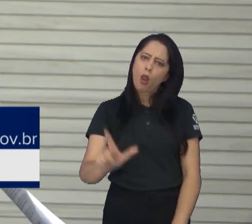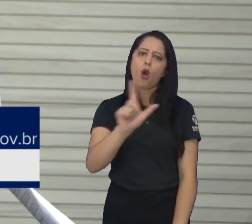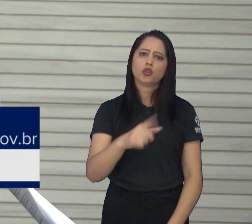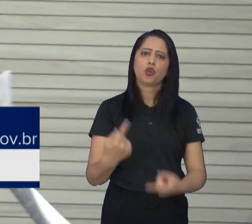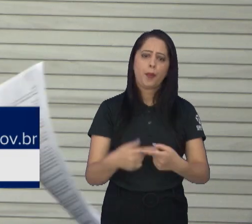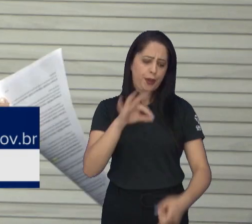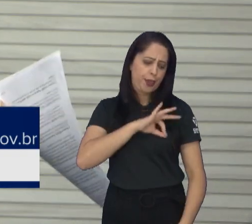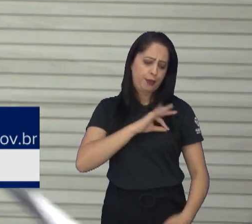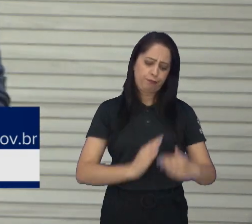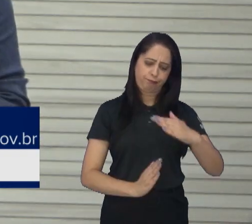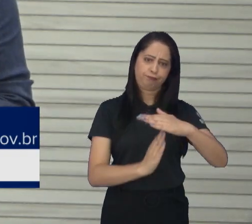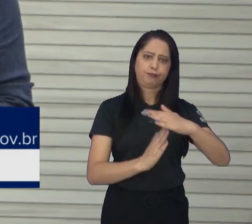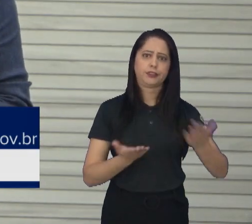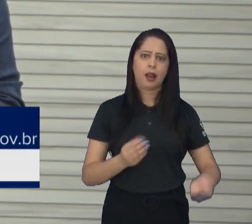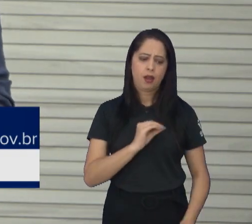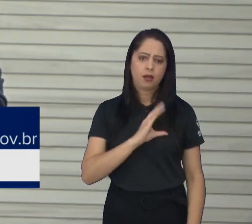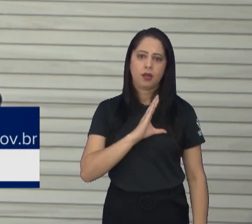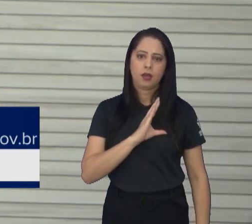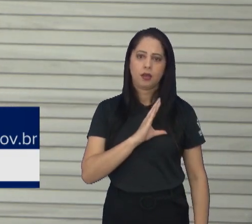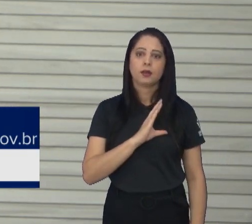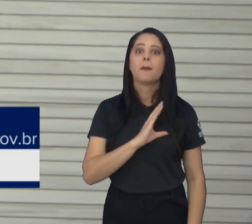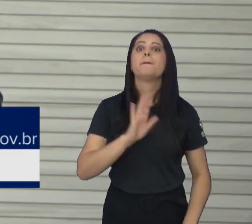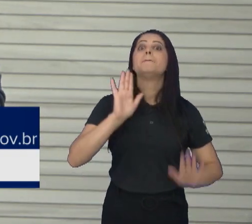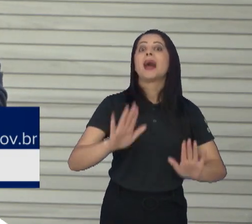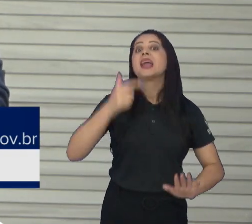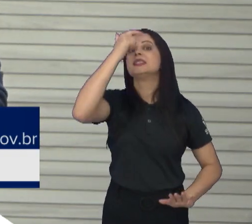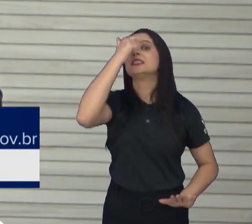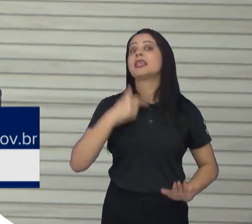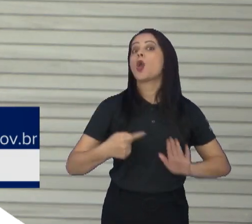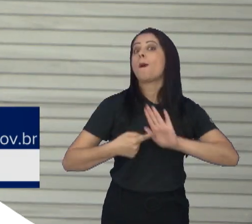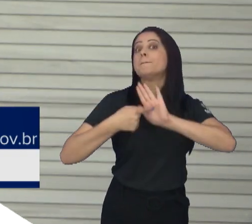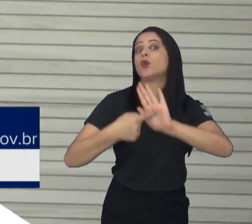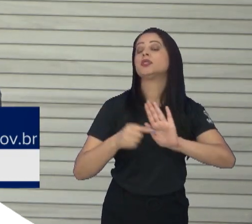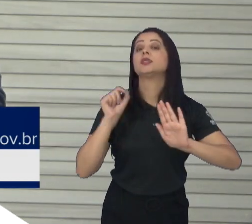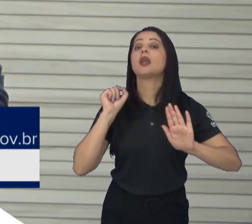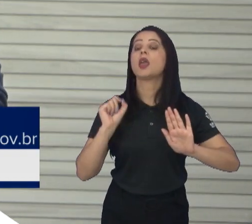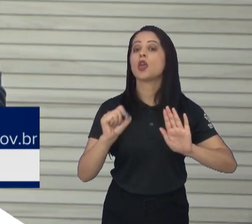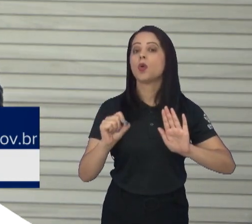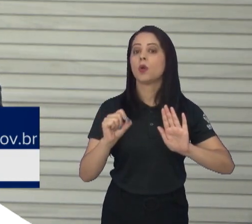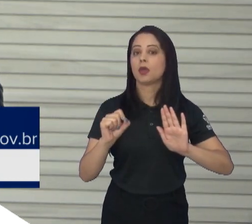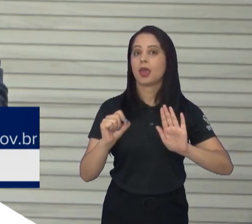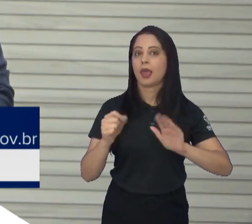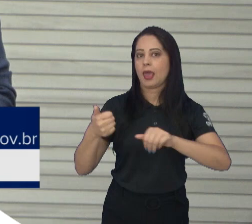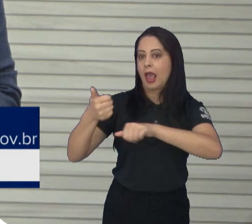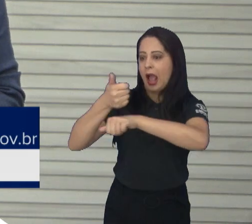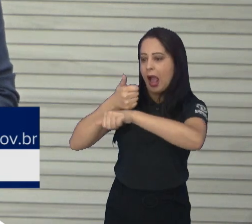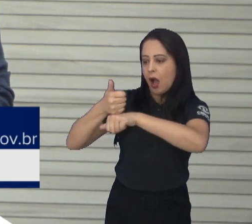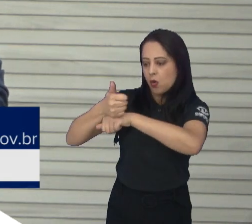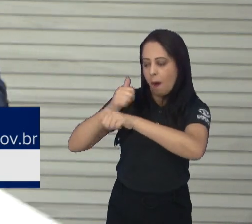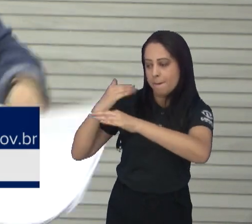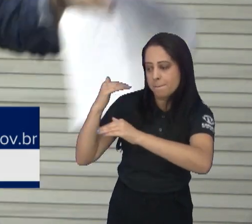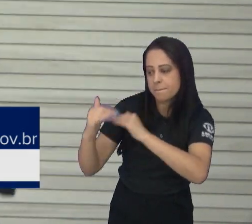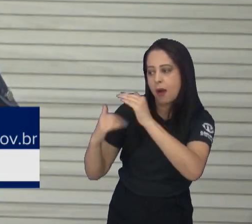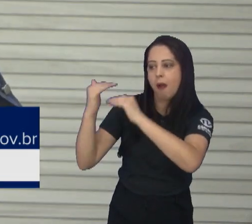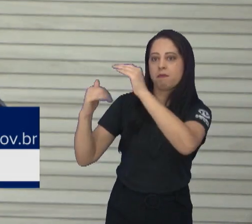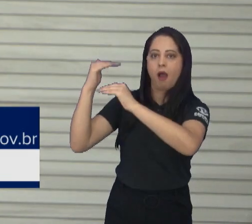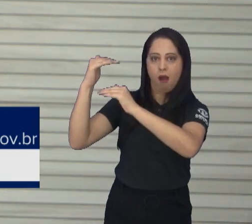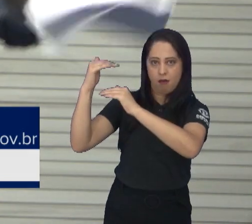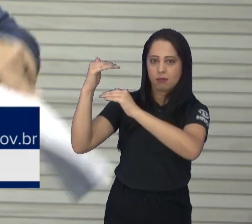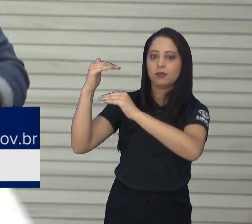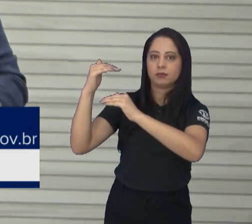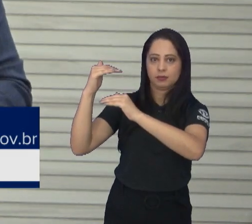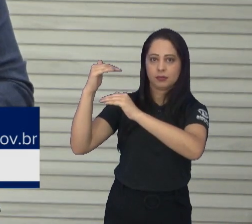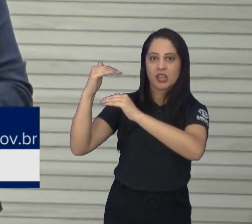salarial. Imagina, o que eu coloquei e apontei foi a mudança do plano de carreira e o não